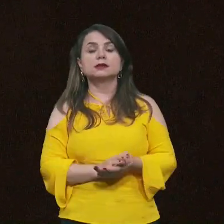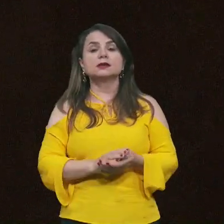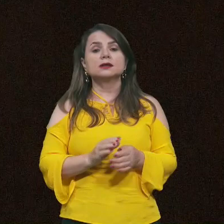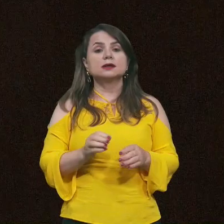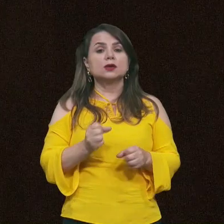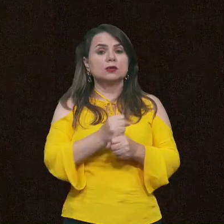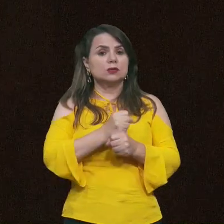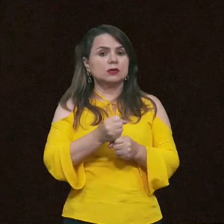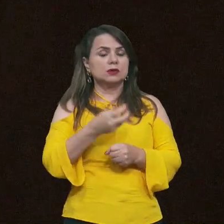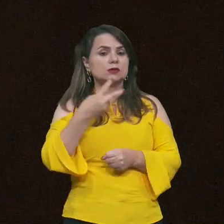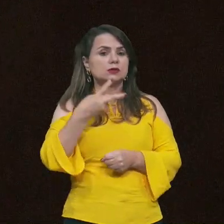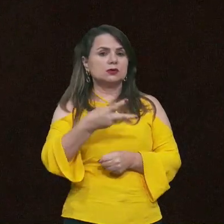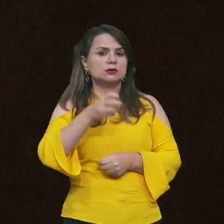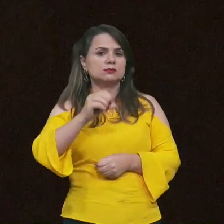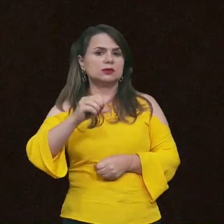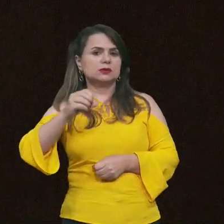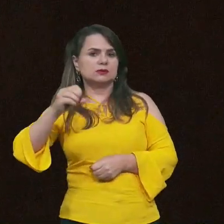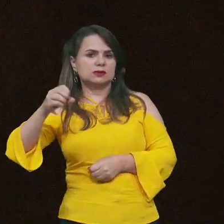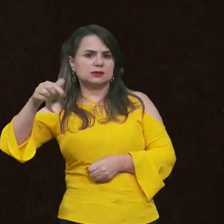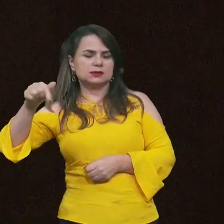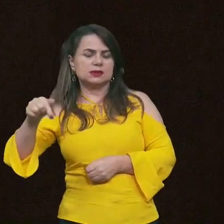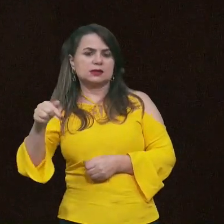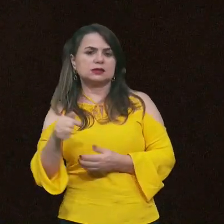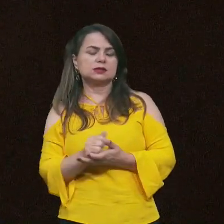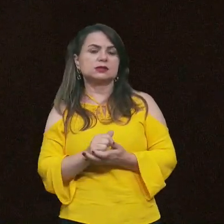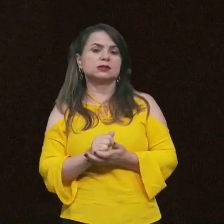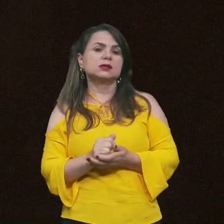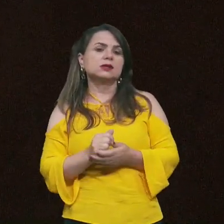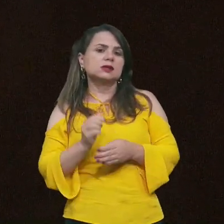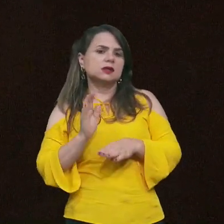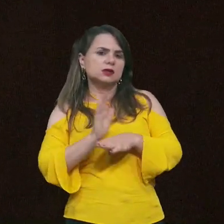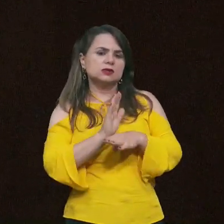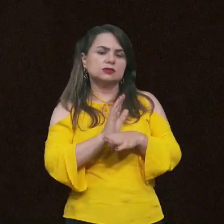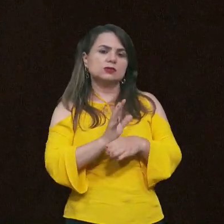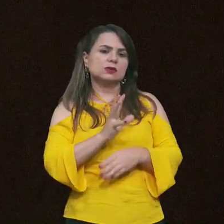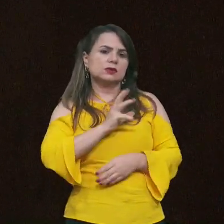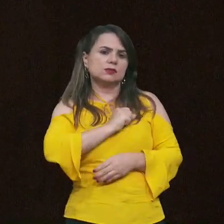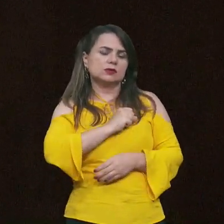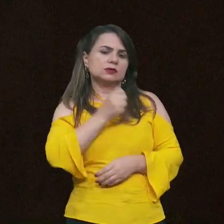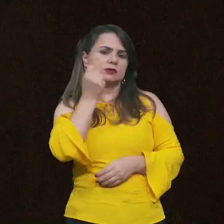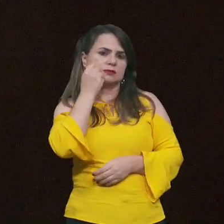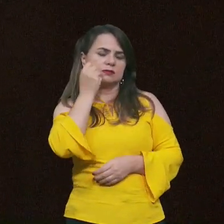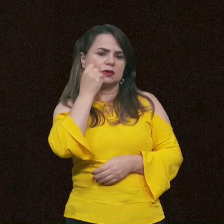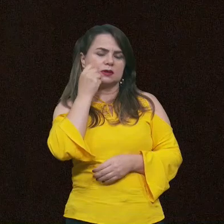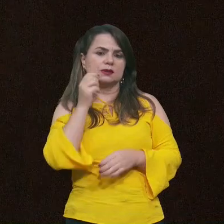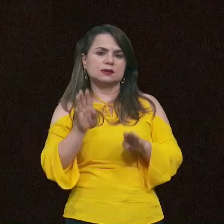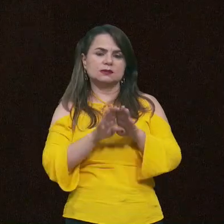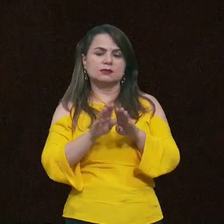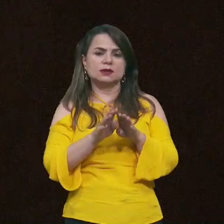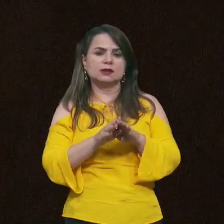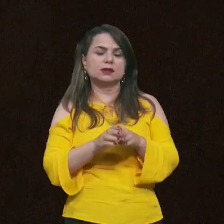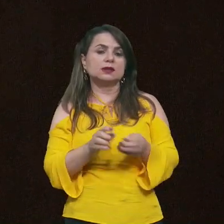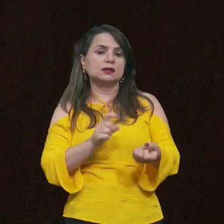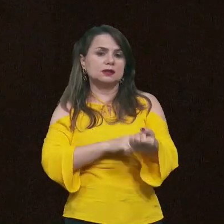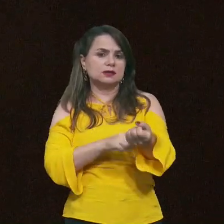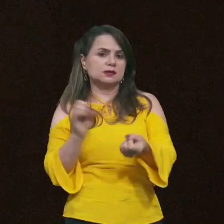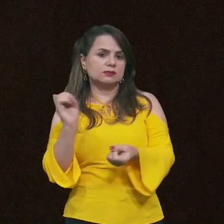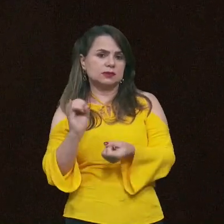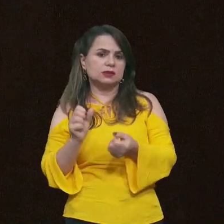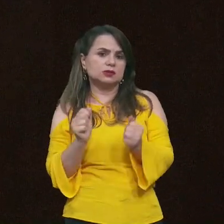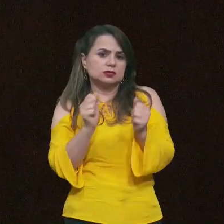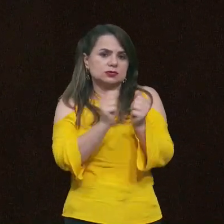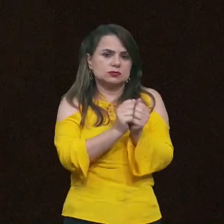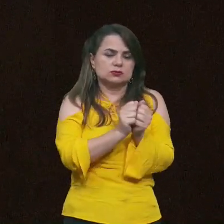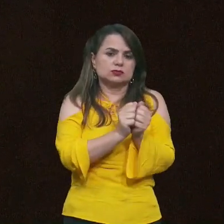2007, nasceu o Amor de Mãe, que é uma potência apoiada em sua mãe Marluce e em sua irmã Cristina. A entidade